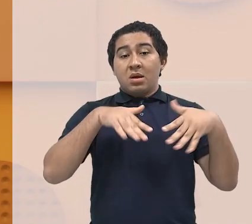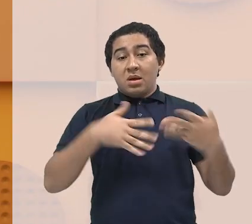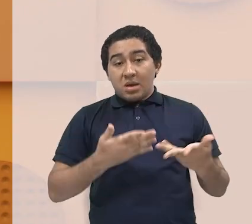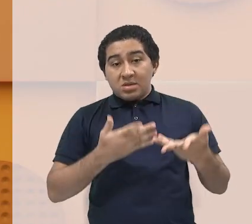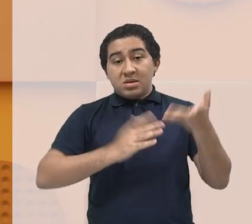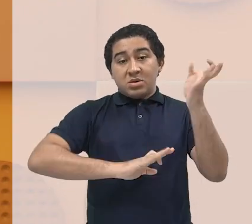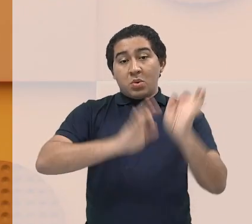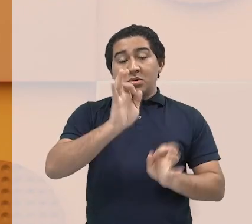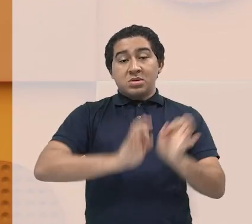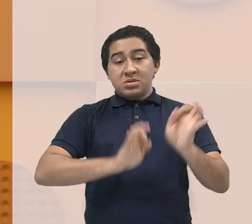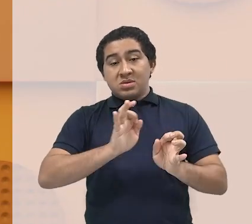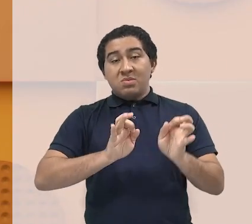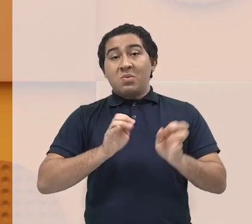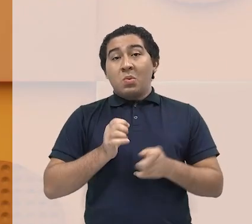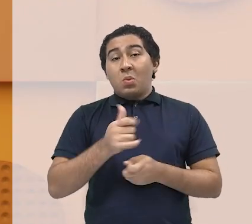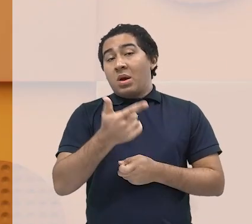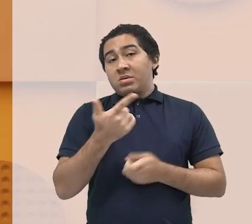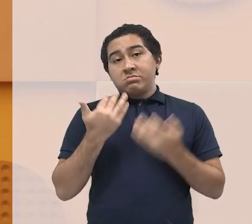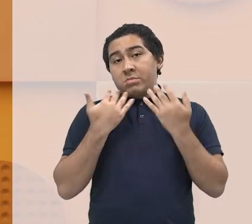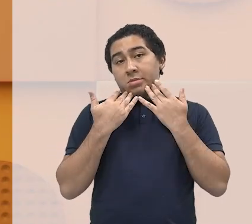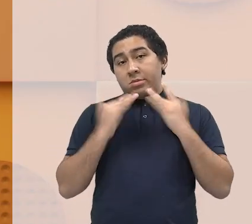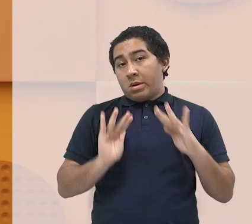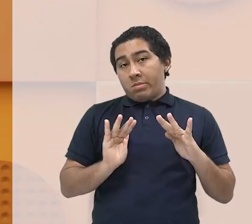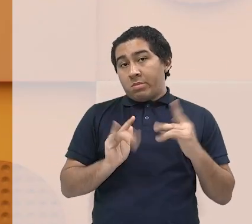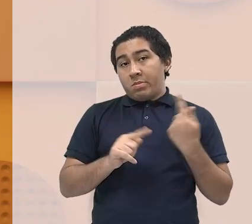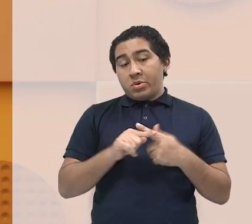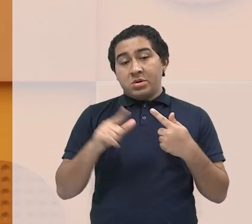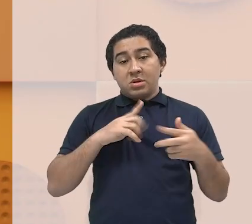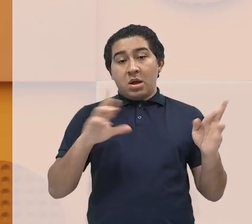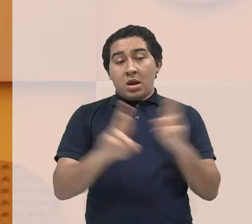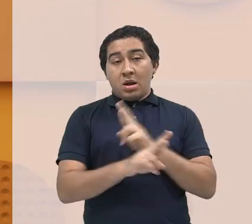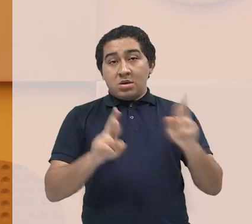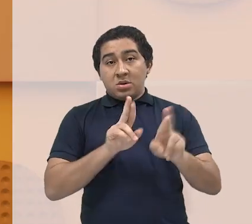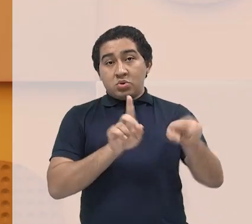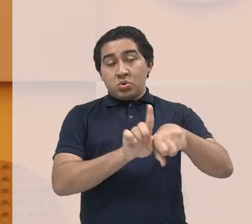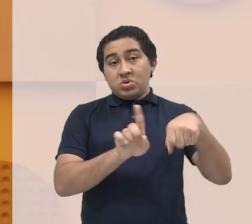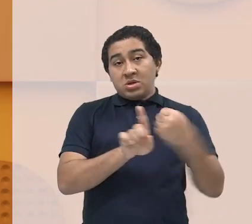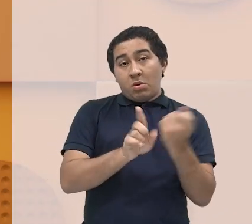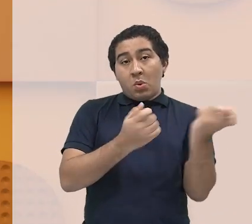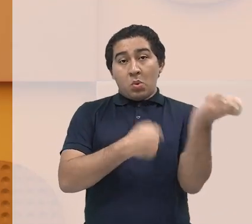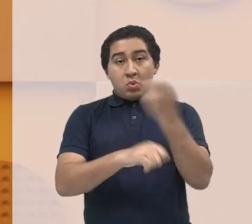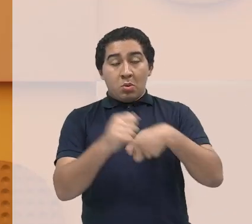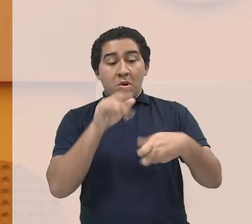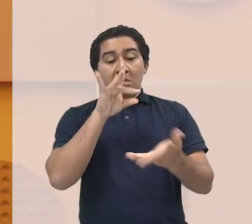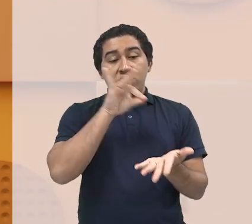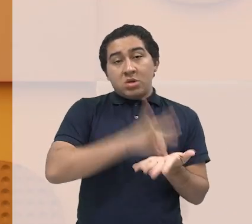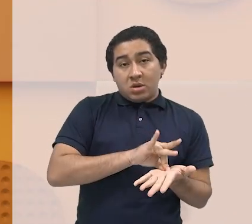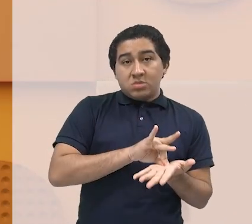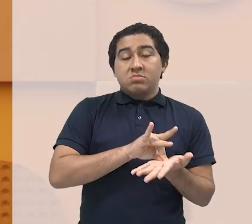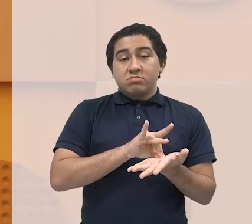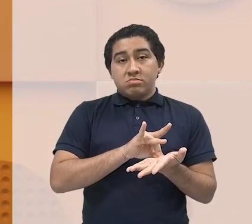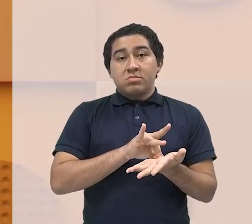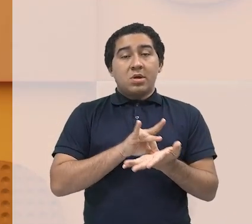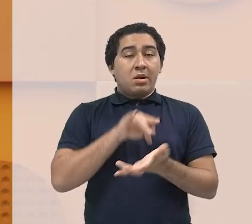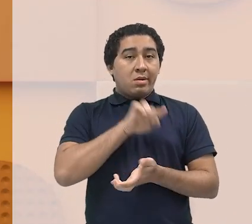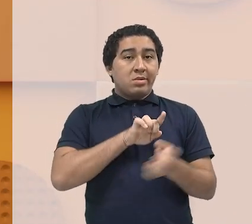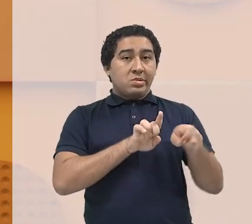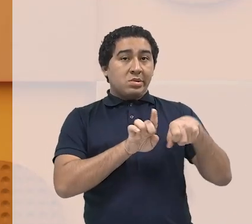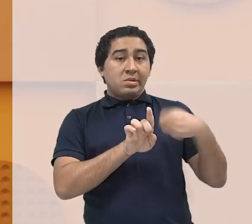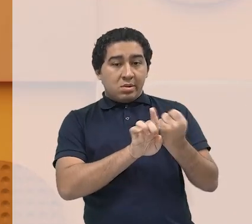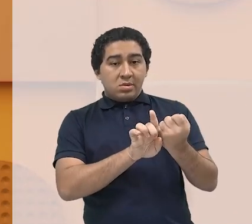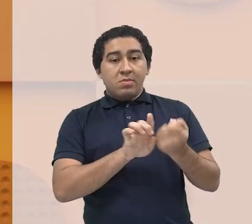esses planejamentos vêm quase que naturalmente por conta das relações sociais e econômicas que são estabelecidas numa sociedade. Ou